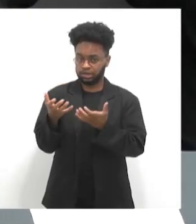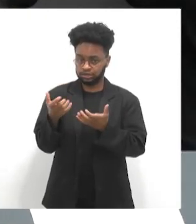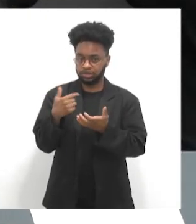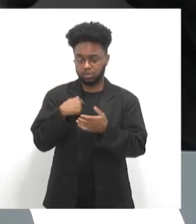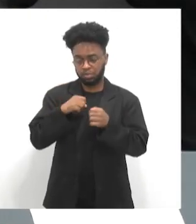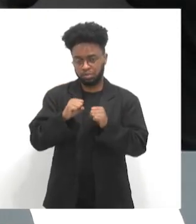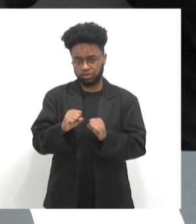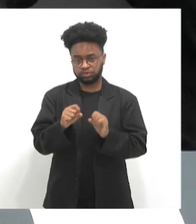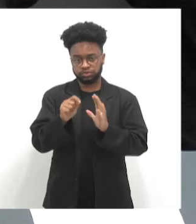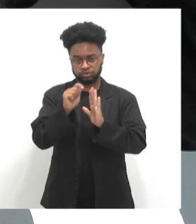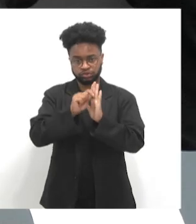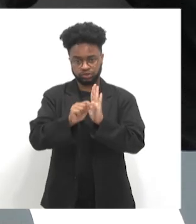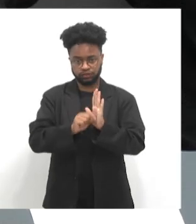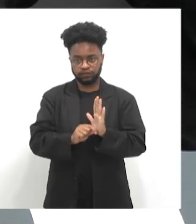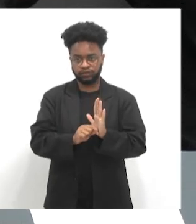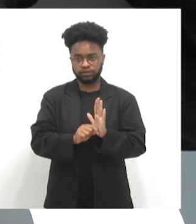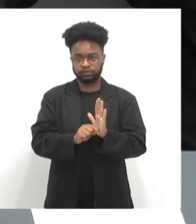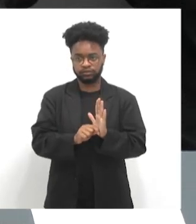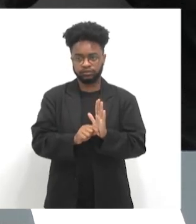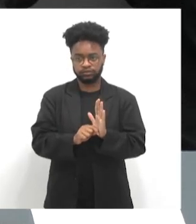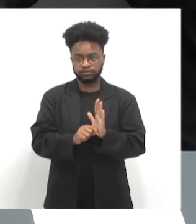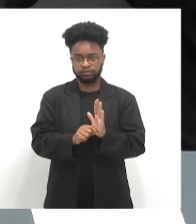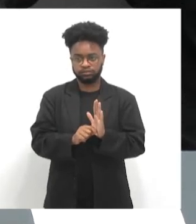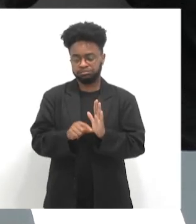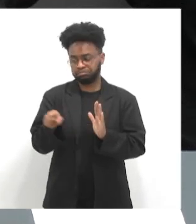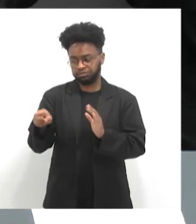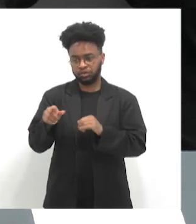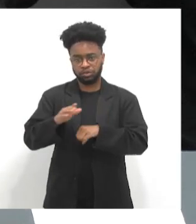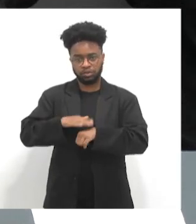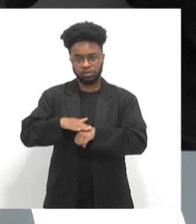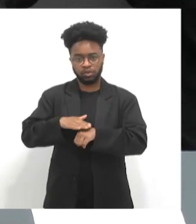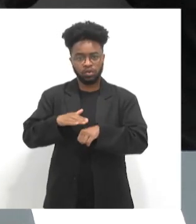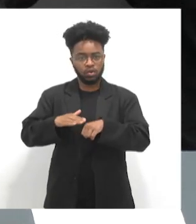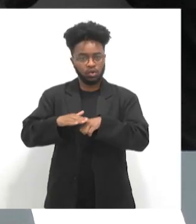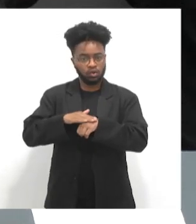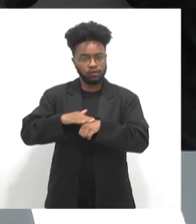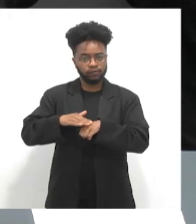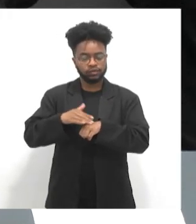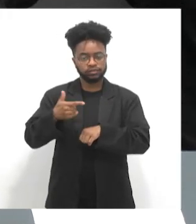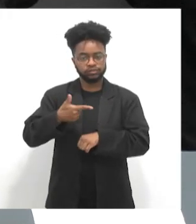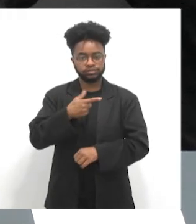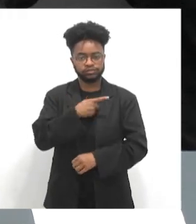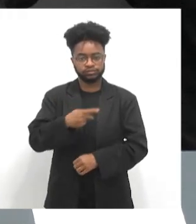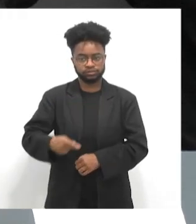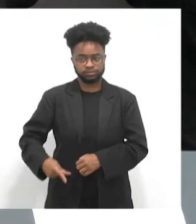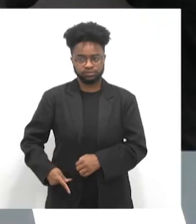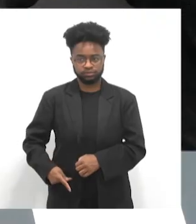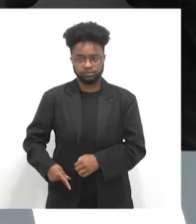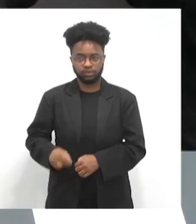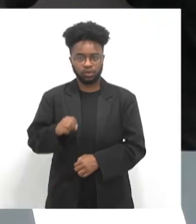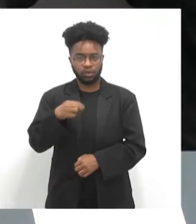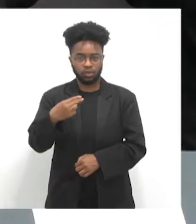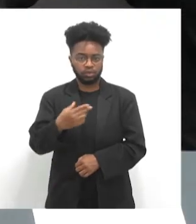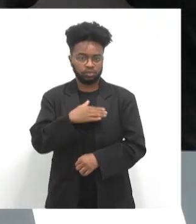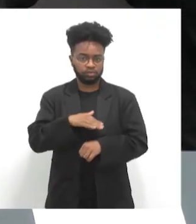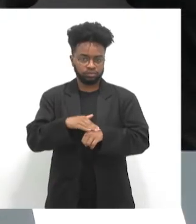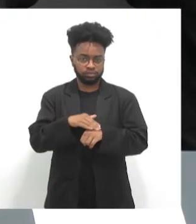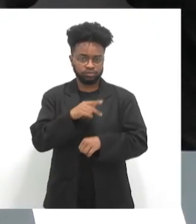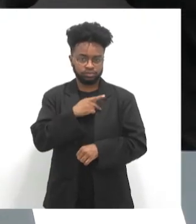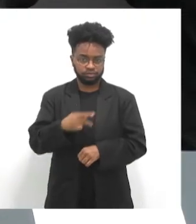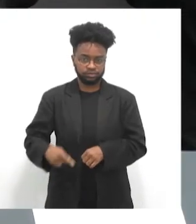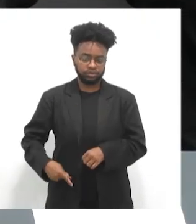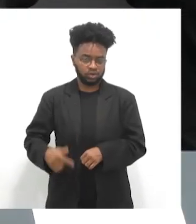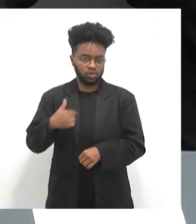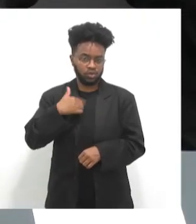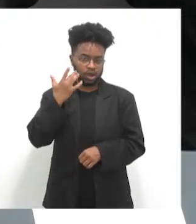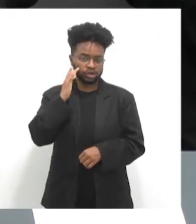por escrito. E aí o senhor conversa com o vice-presidente, com o presidente. Acho que enriquece a nossa